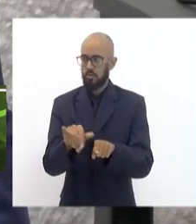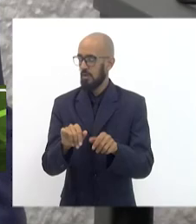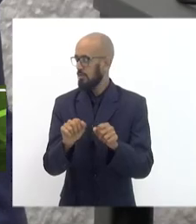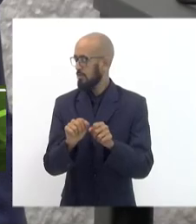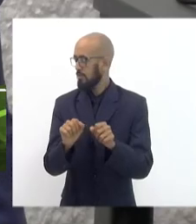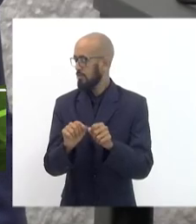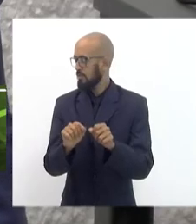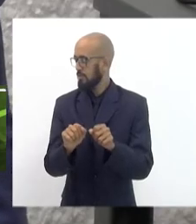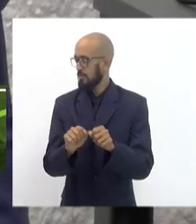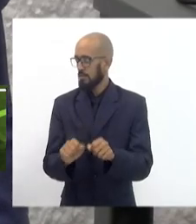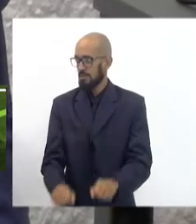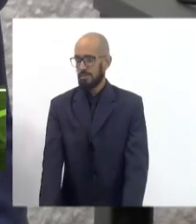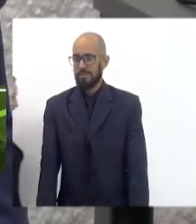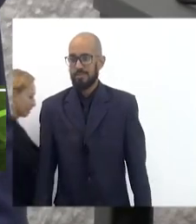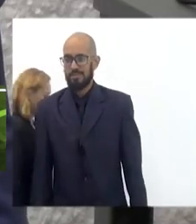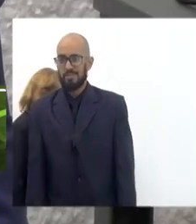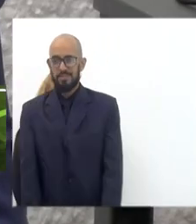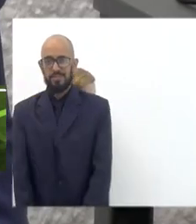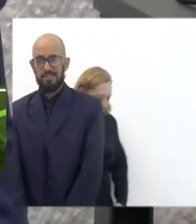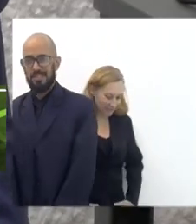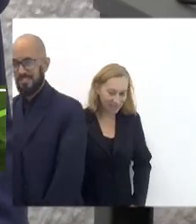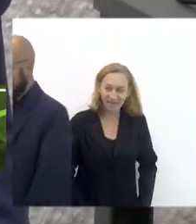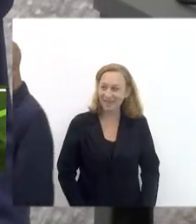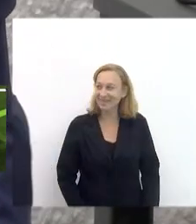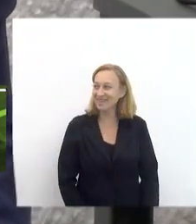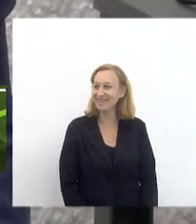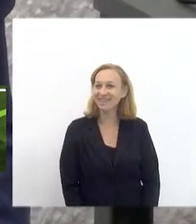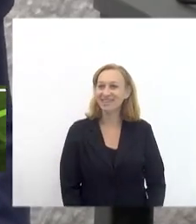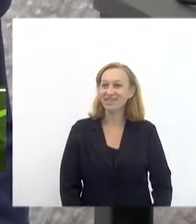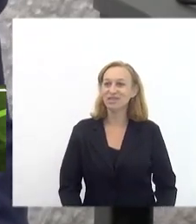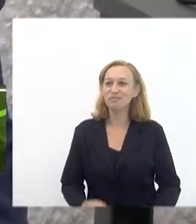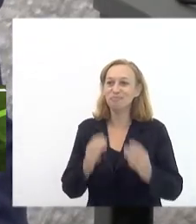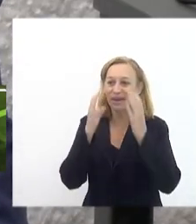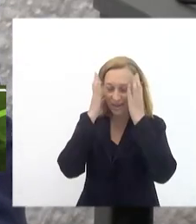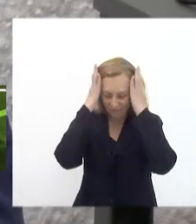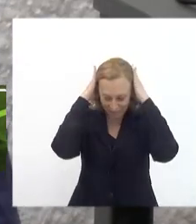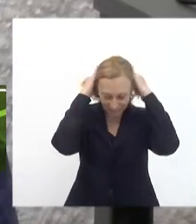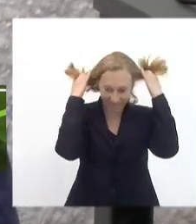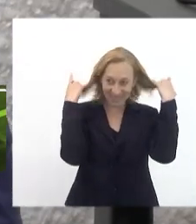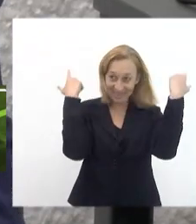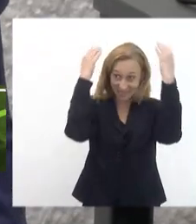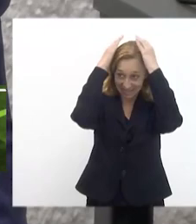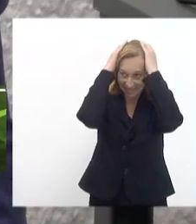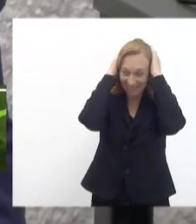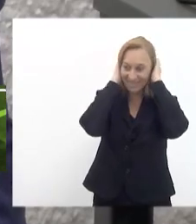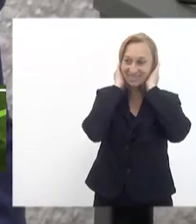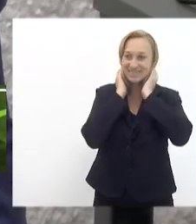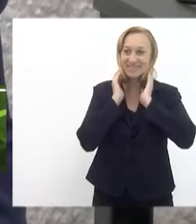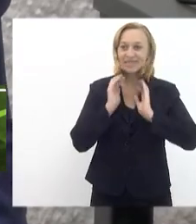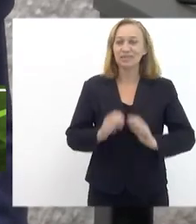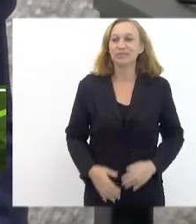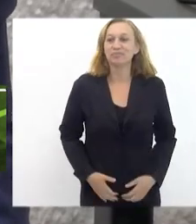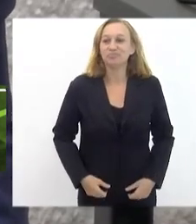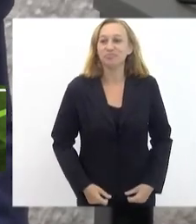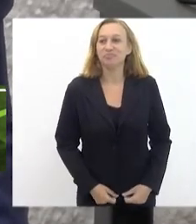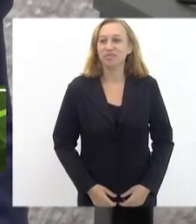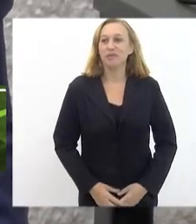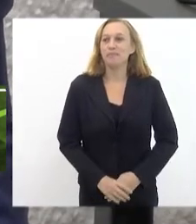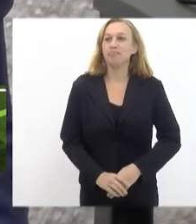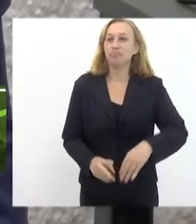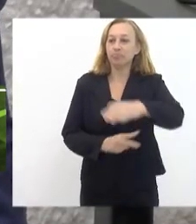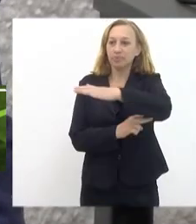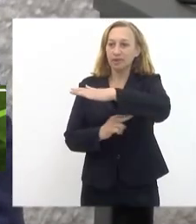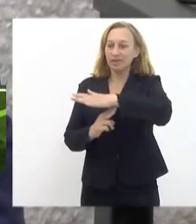a ponte sobre o Rio a ponte em Bom Jesus de Itabapoana que liga Bom Jesus Itabapoana com Jesus do Norte ela é